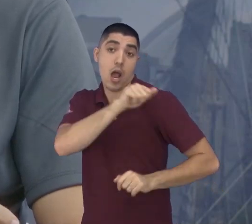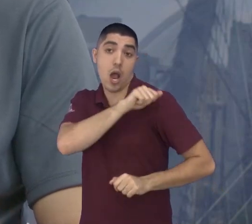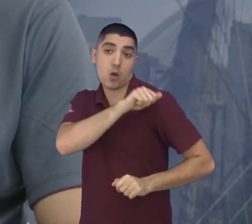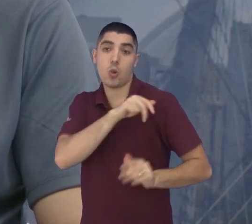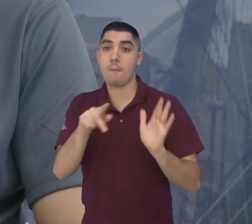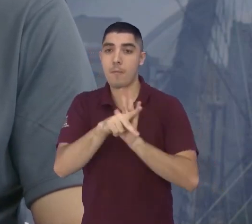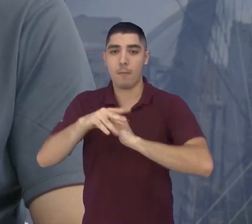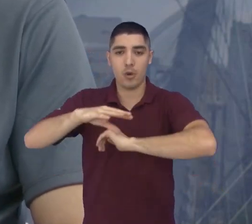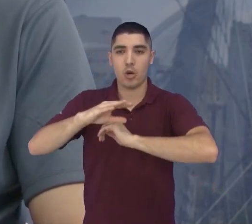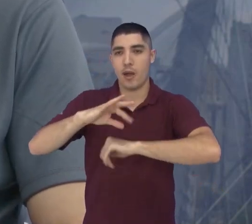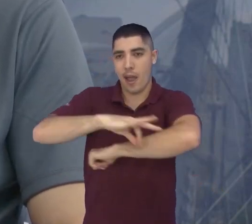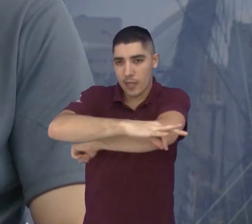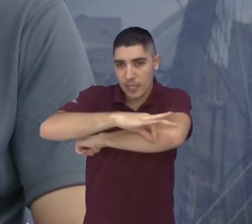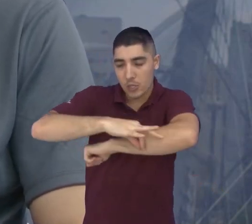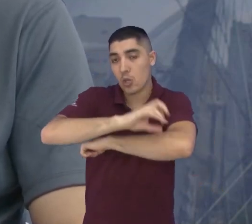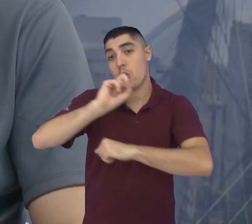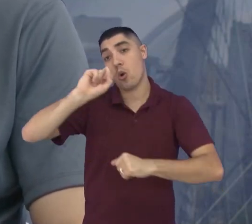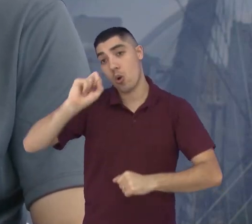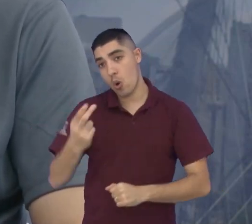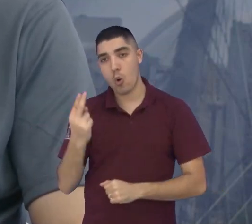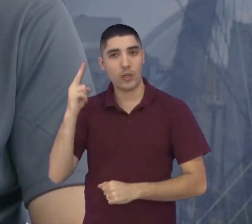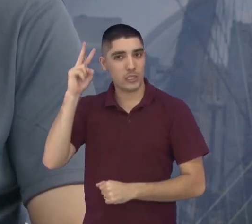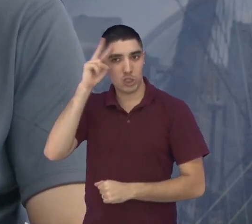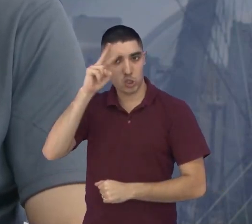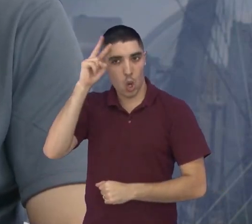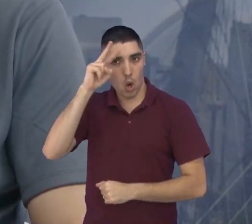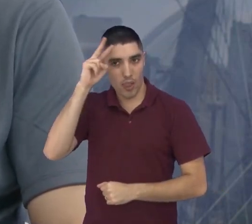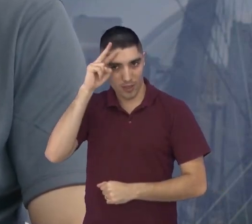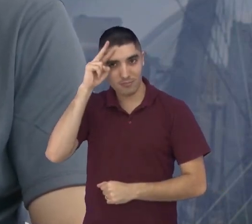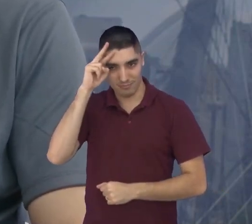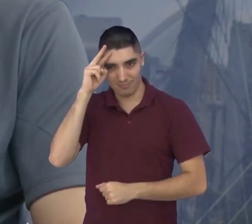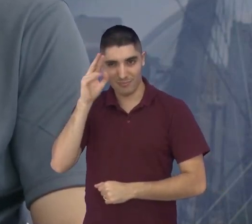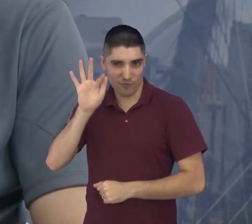eles apresentavam para esses estudantes